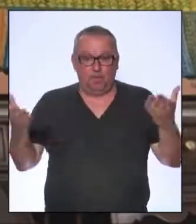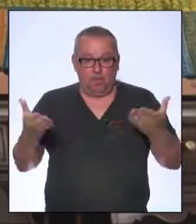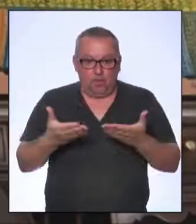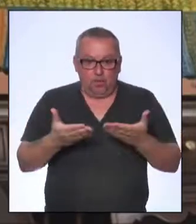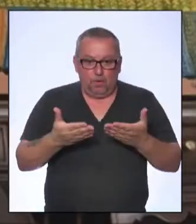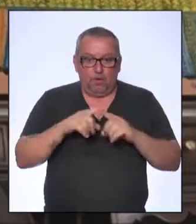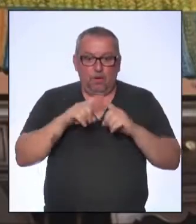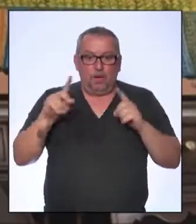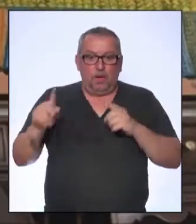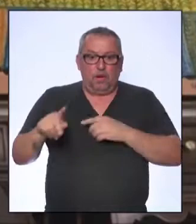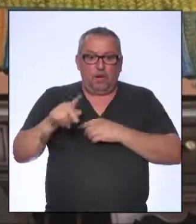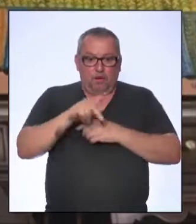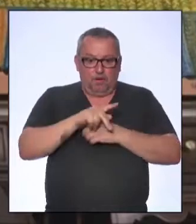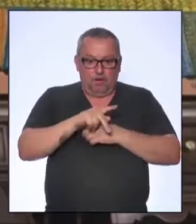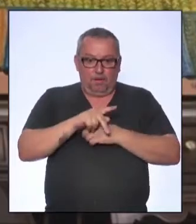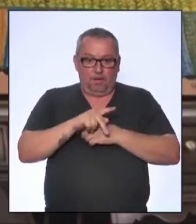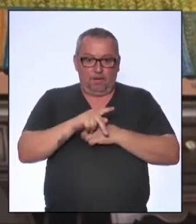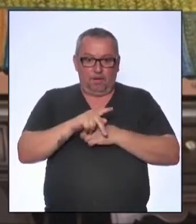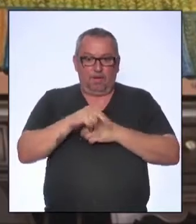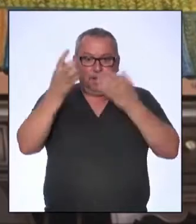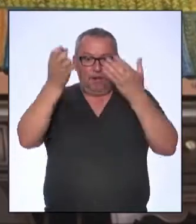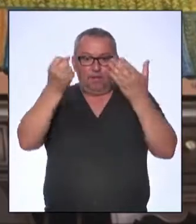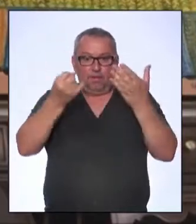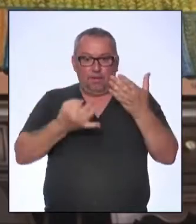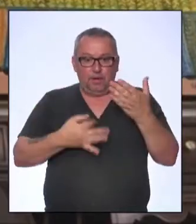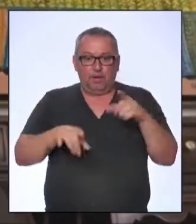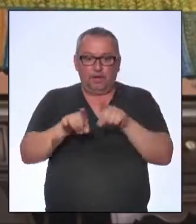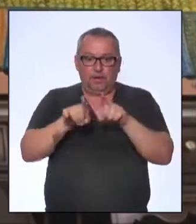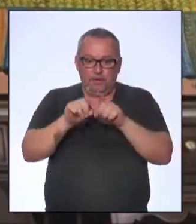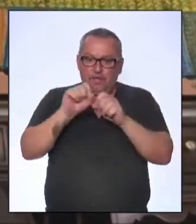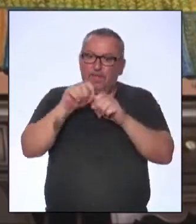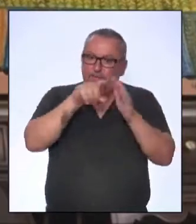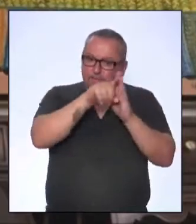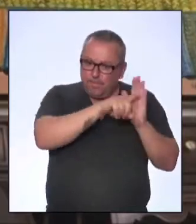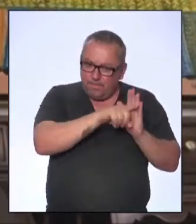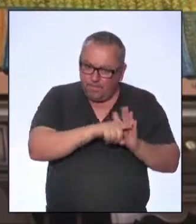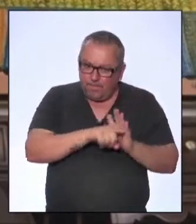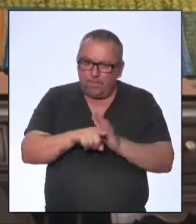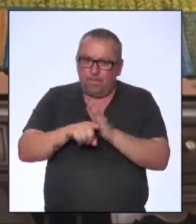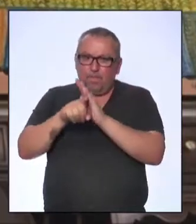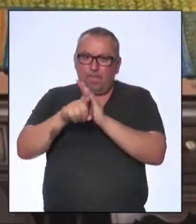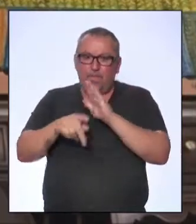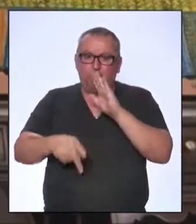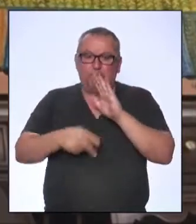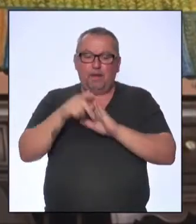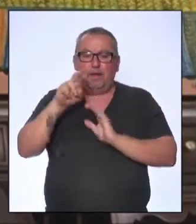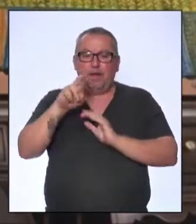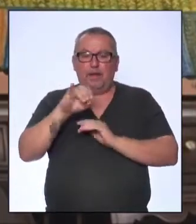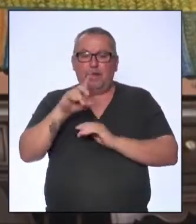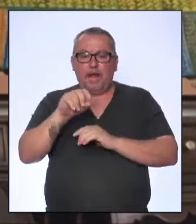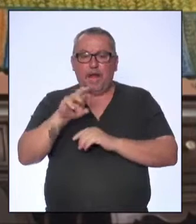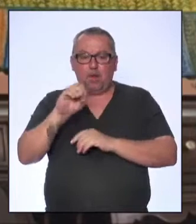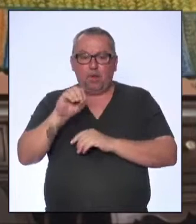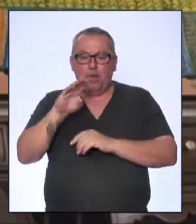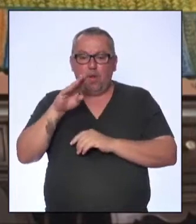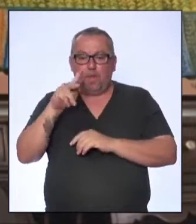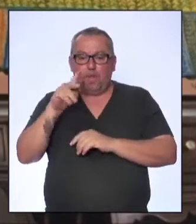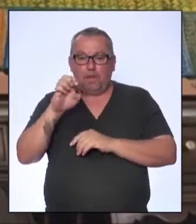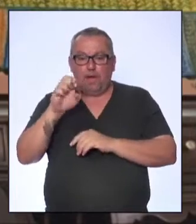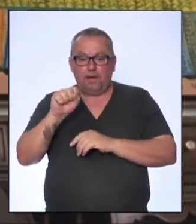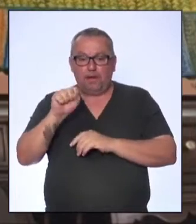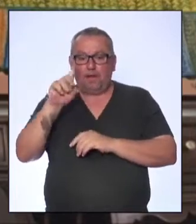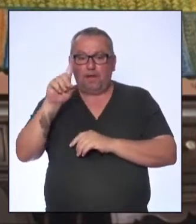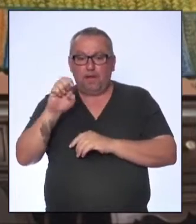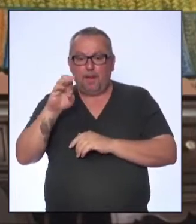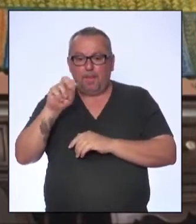quando a professora, né, fala que o PB fez uma pesquisa, o PB é o Ricardo Paes de Barros, o economista chefe